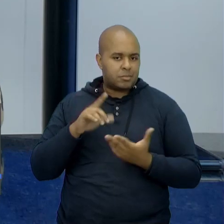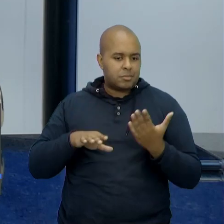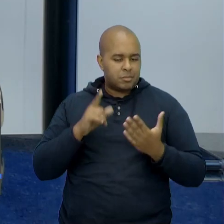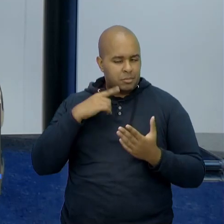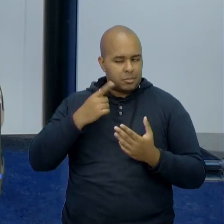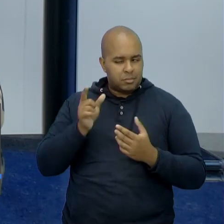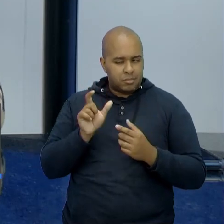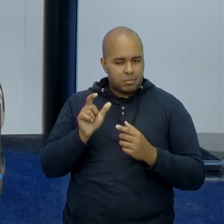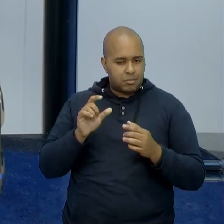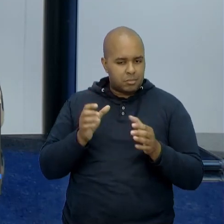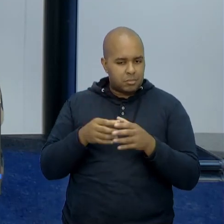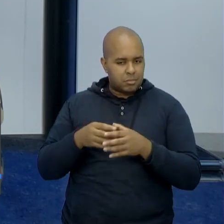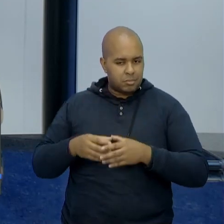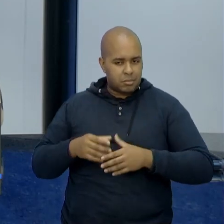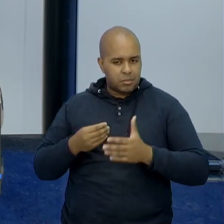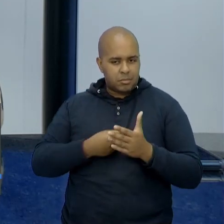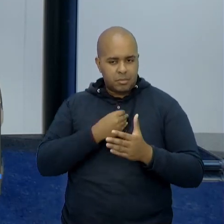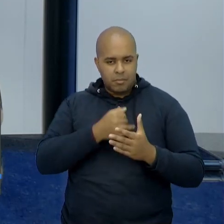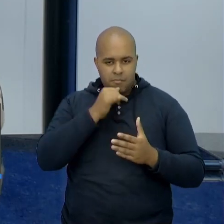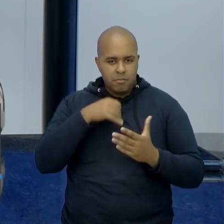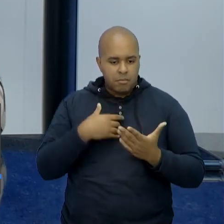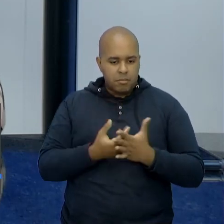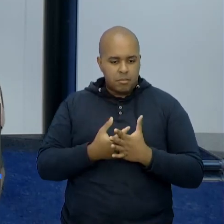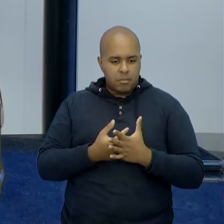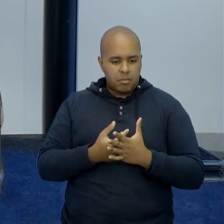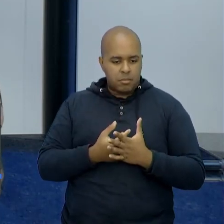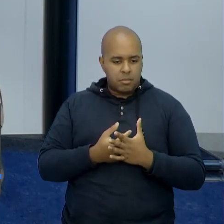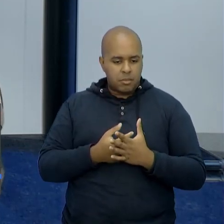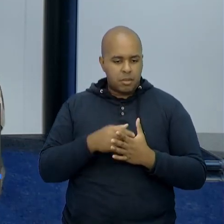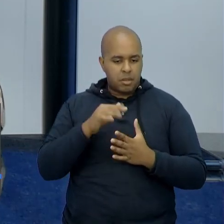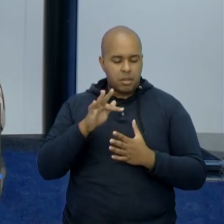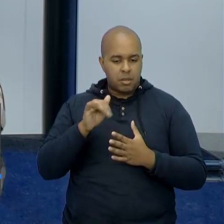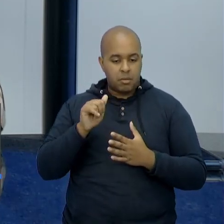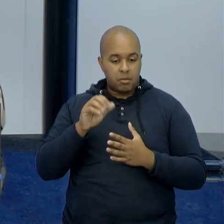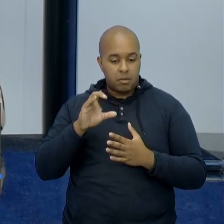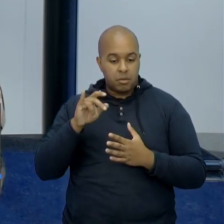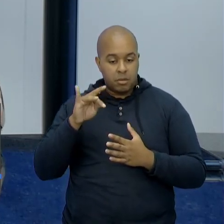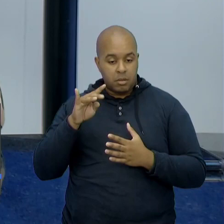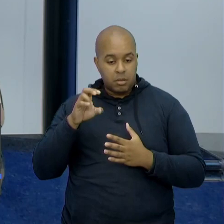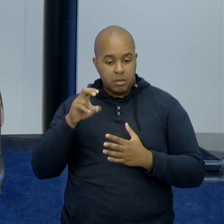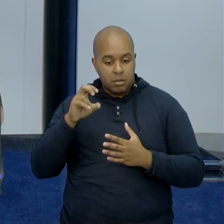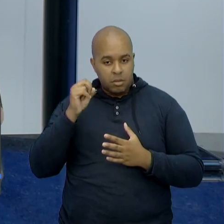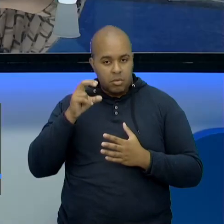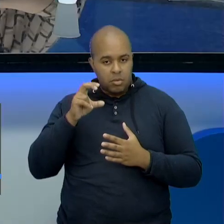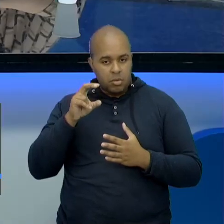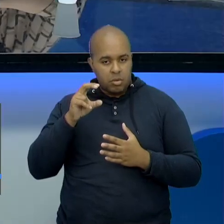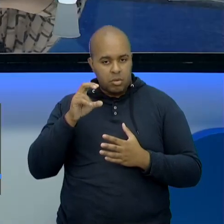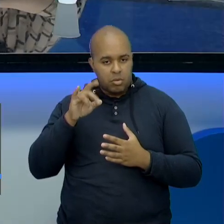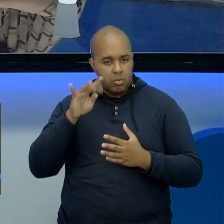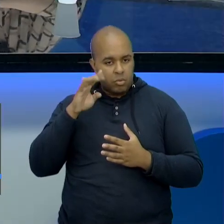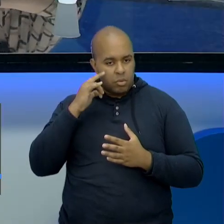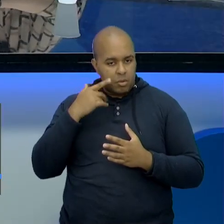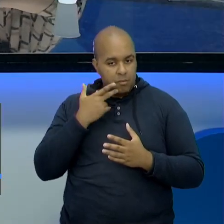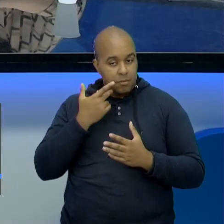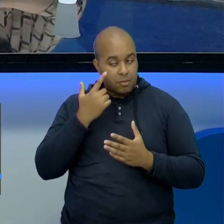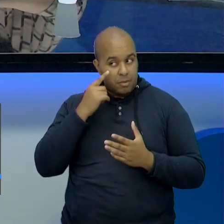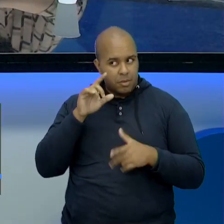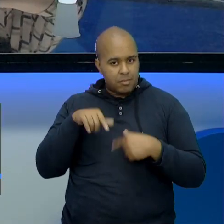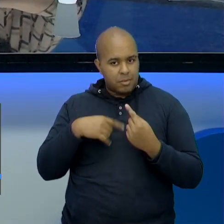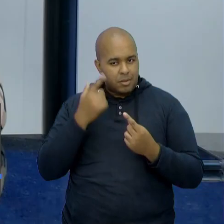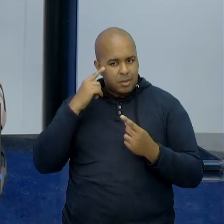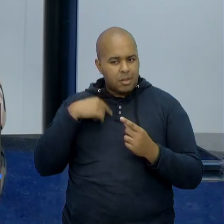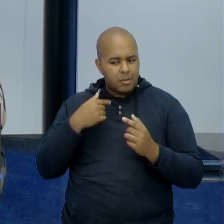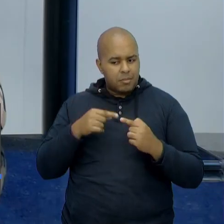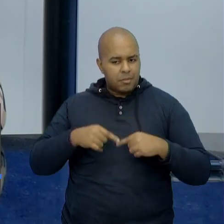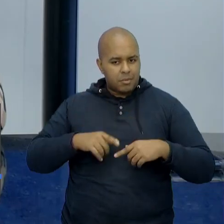ali tem uma comunidade que vive, por exemplo, da piscicultura. Que é cultivo de peixe, tá? Só para deixar claro aqui. E aí, de